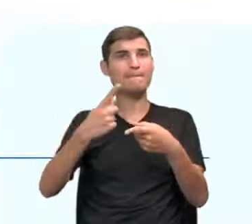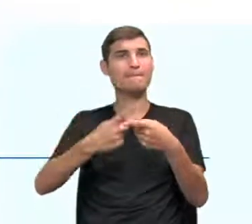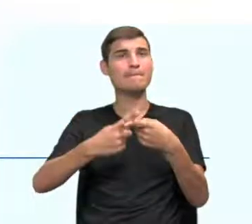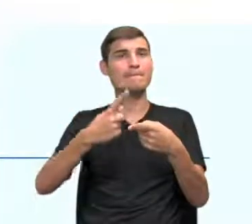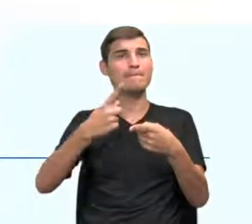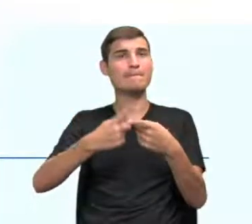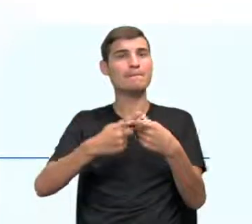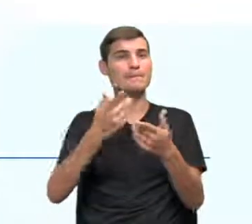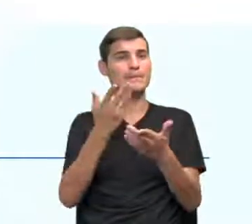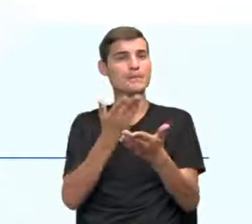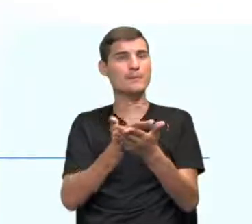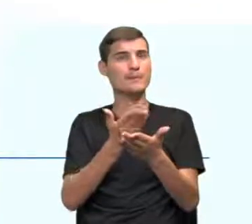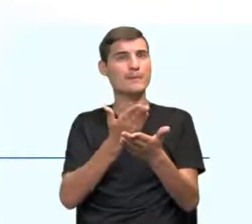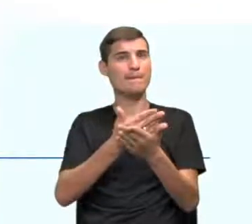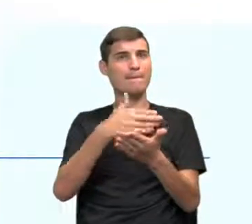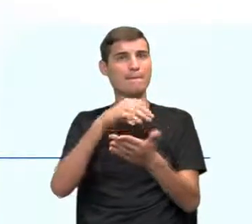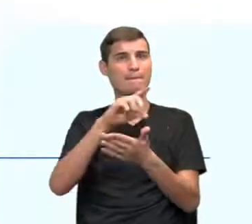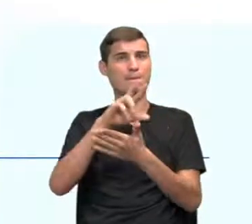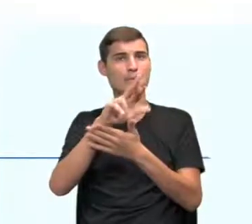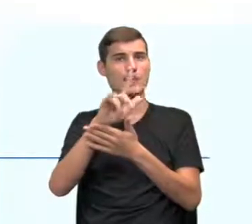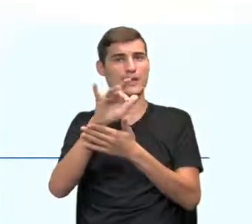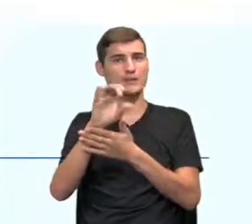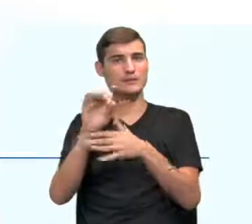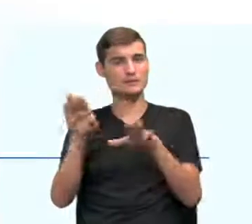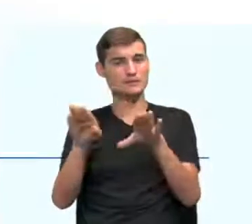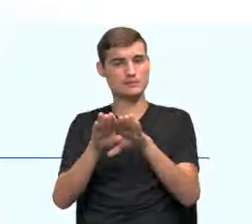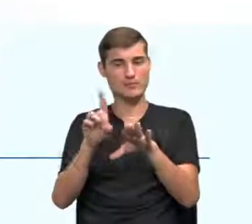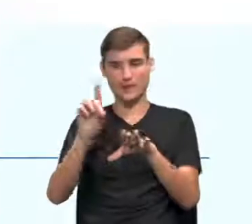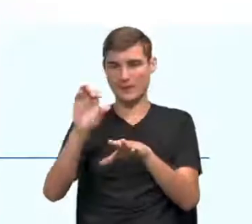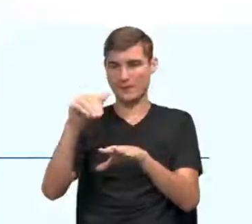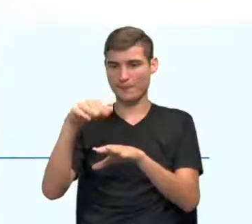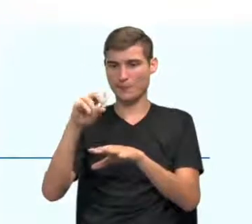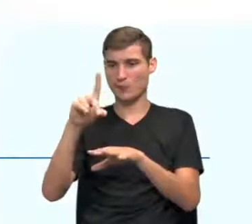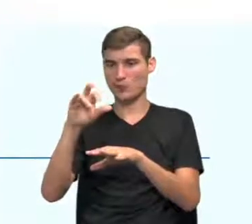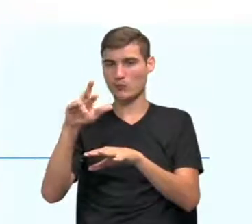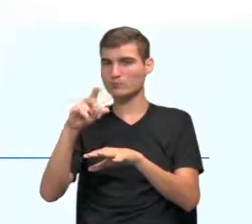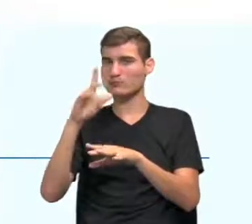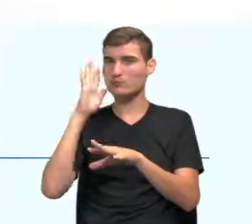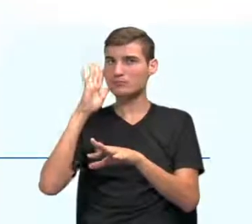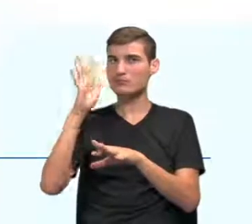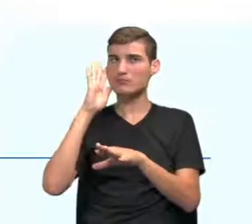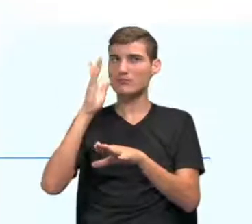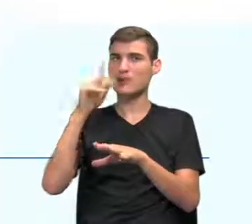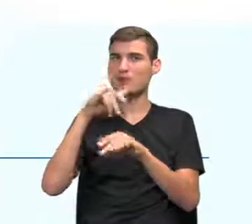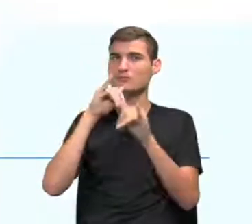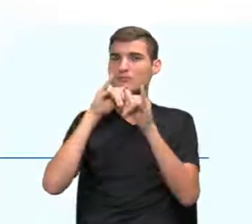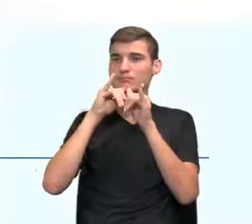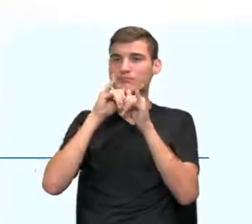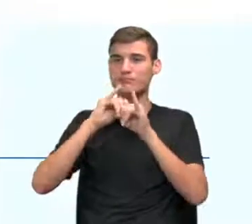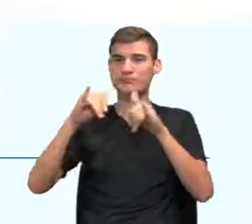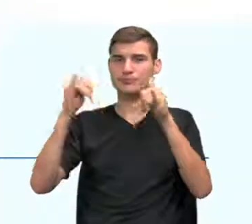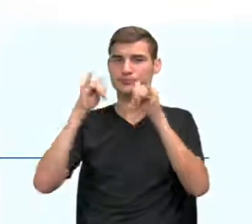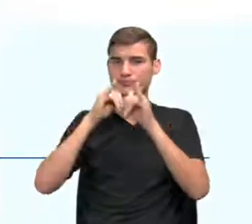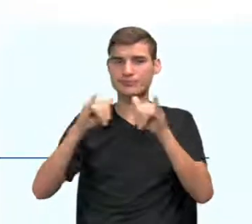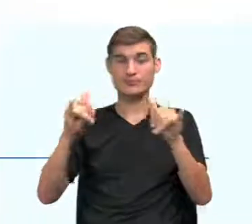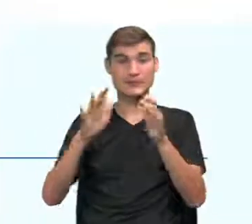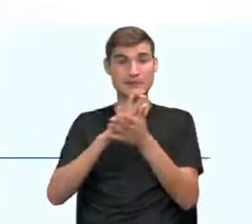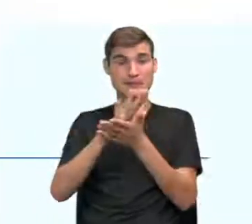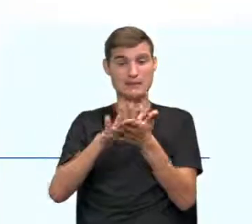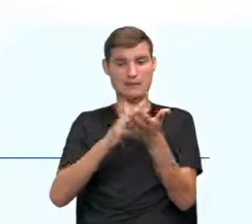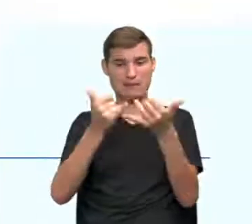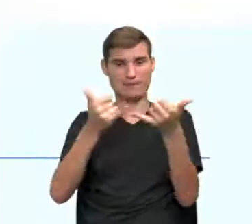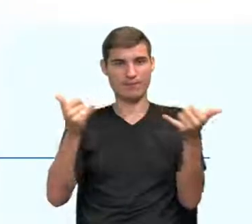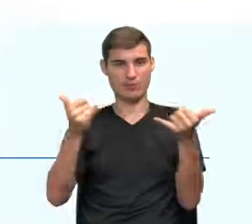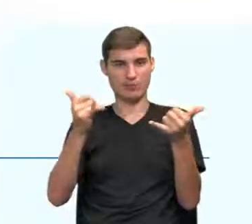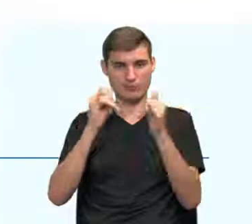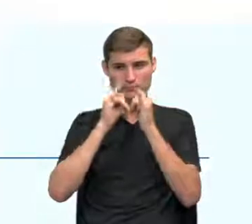estudar modulação e demodulação. Quando a gente está transmitindo um sinal, imagina uma transmissão sem fio. Uma fonte de alguma